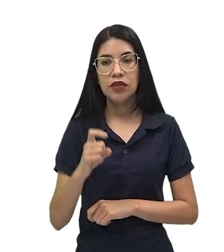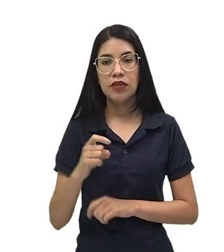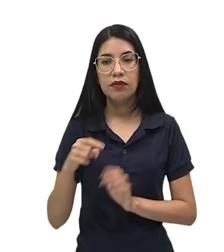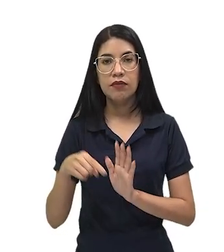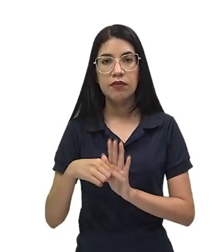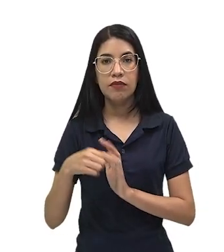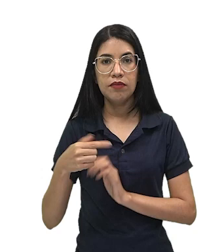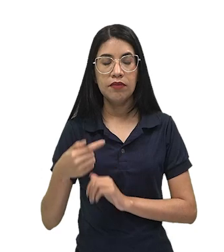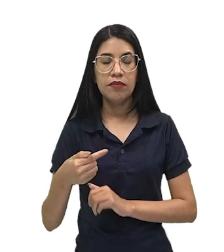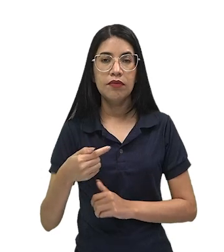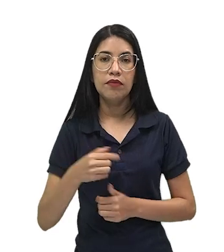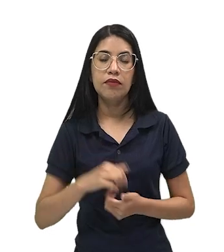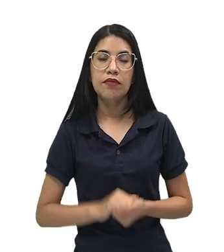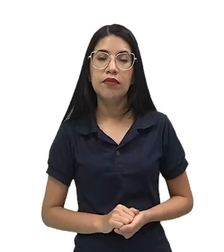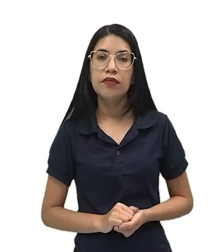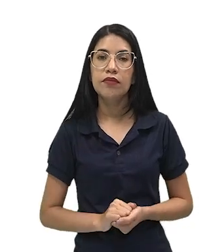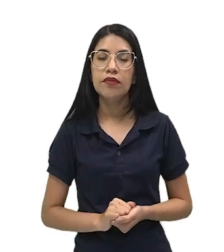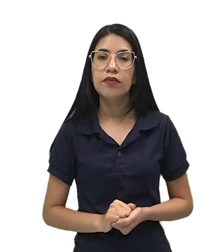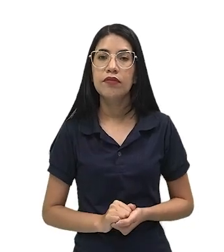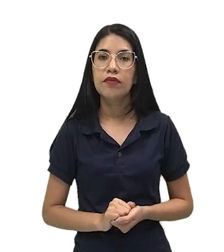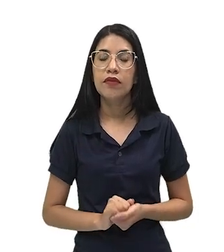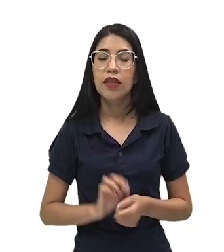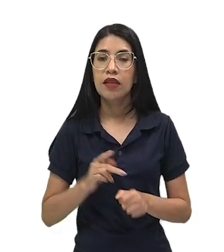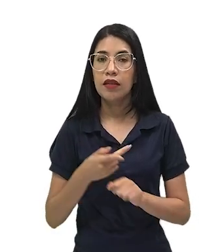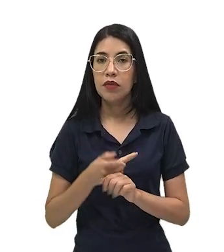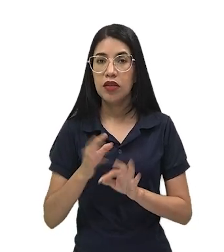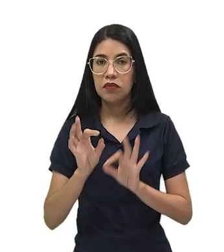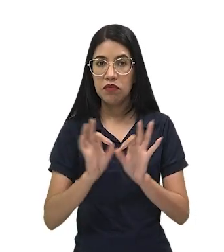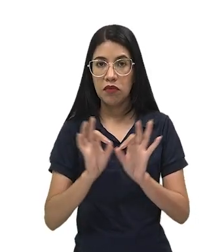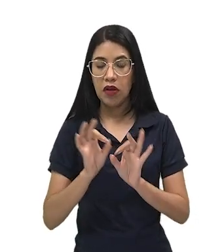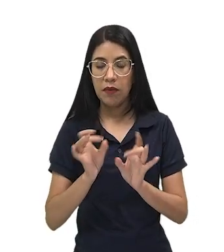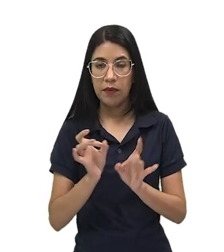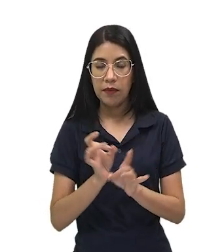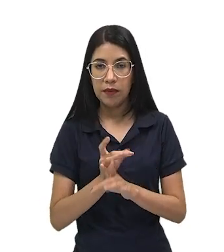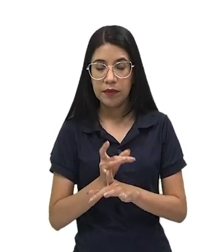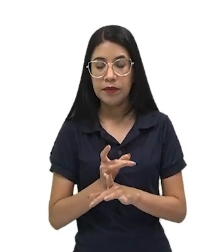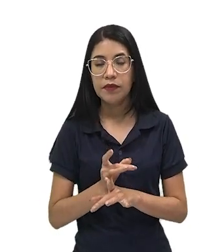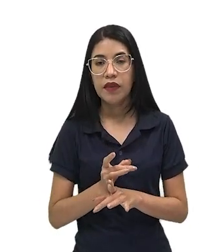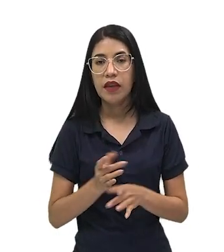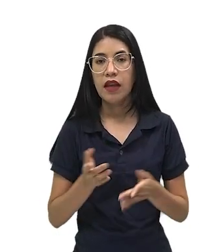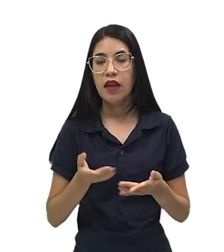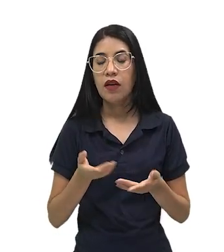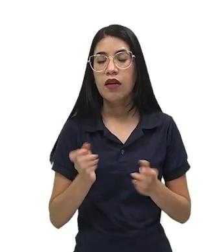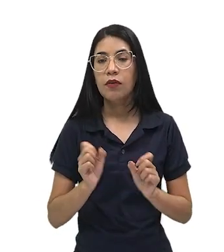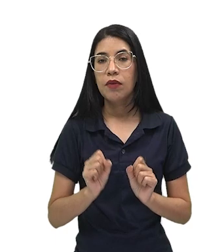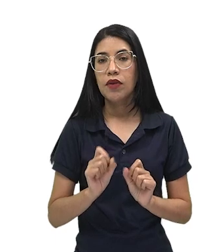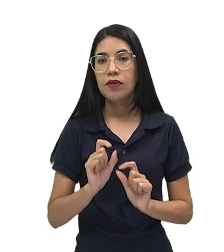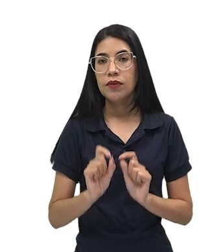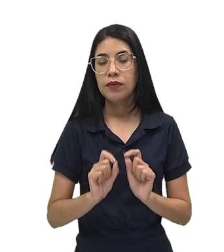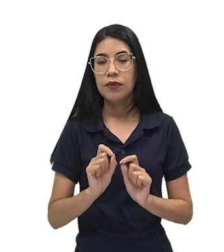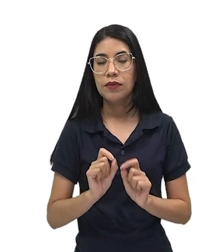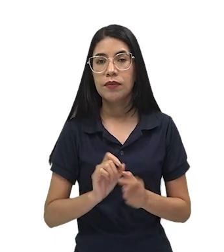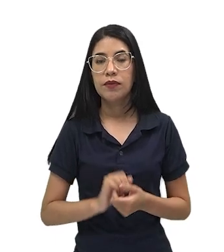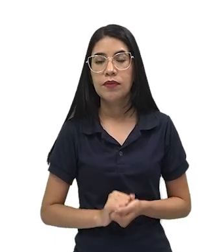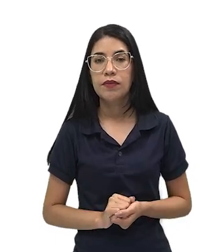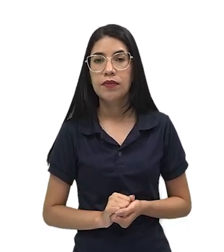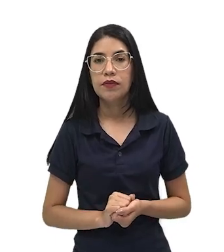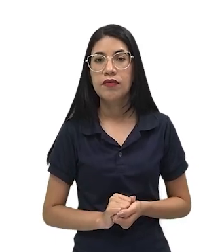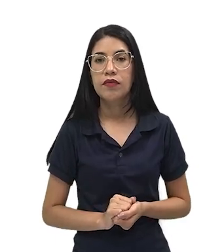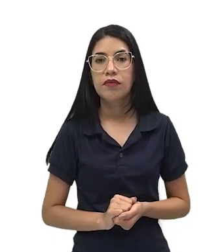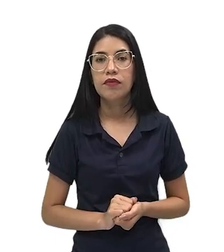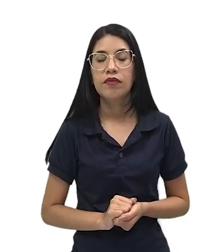meninas saíram. Depois que você monta, né, você pode exatamente fazer o quê?